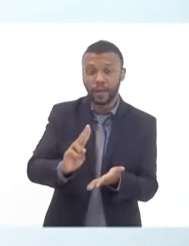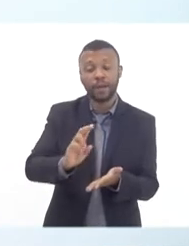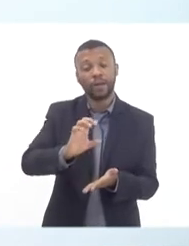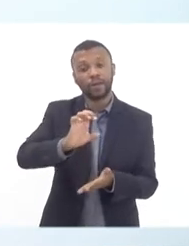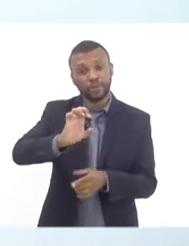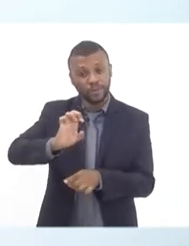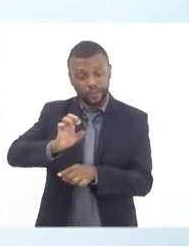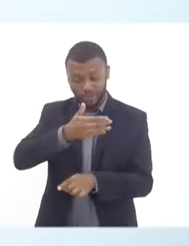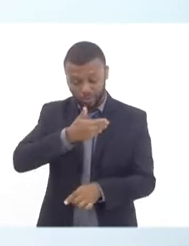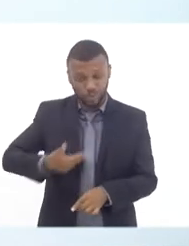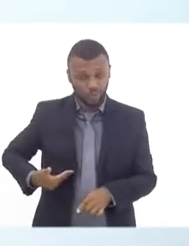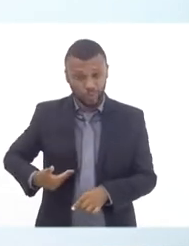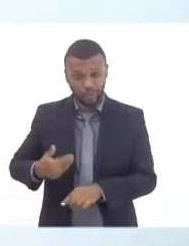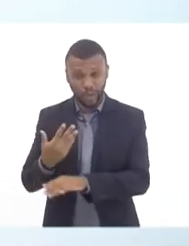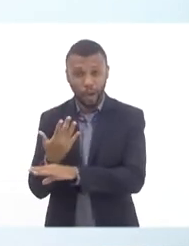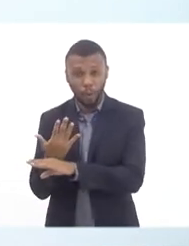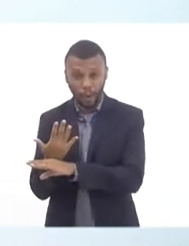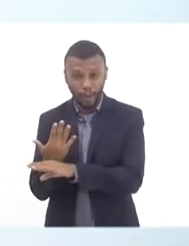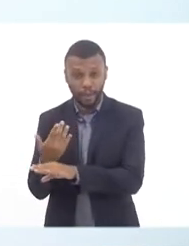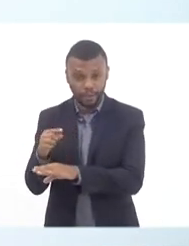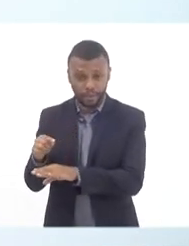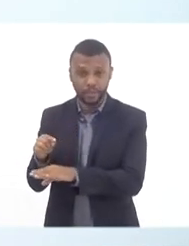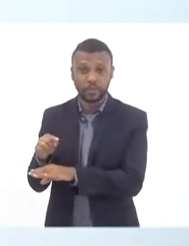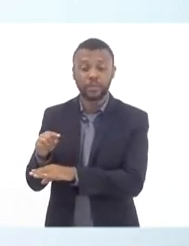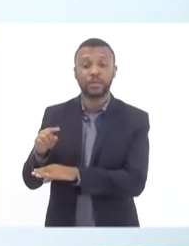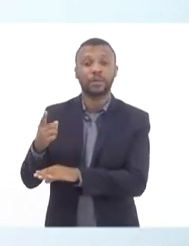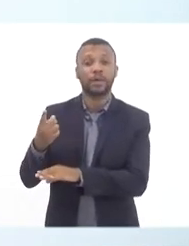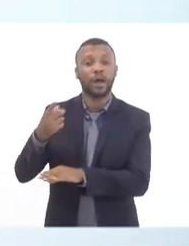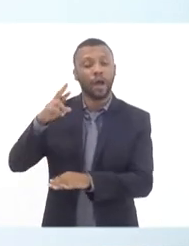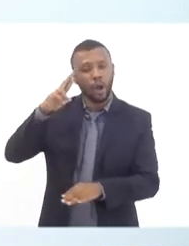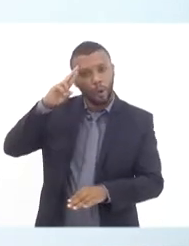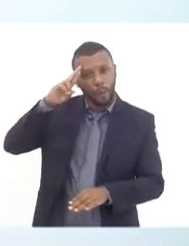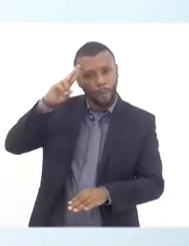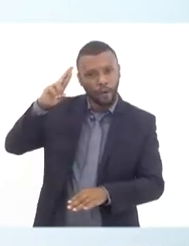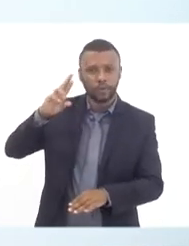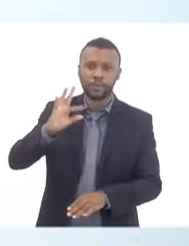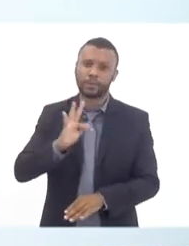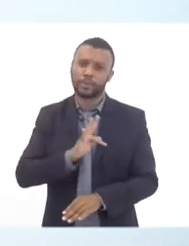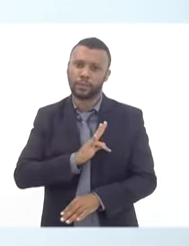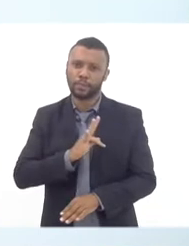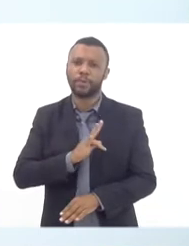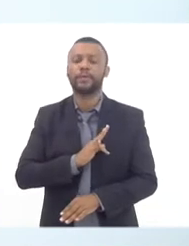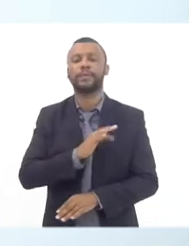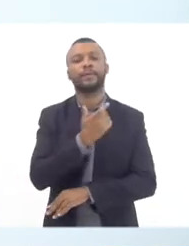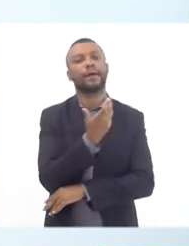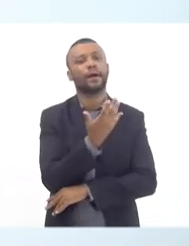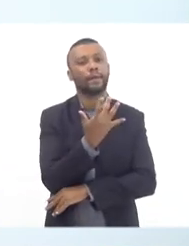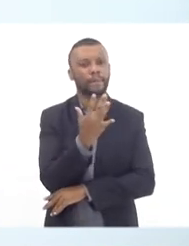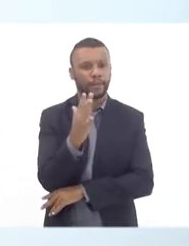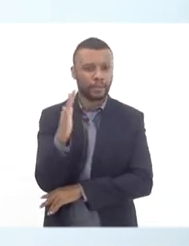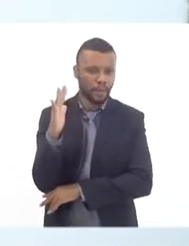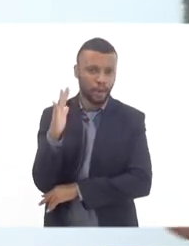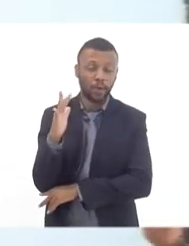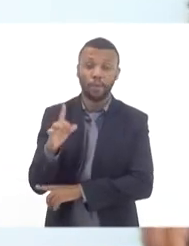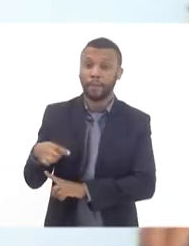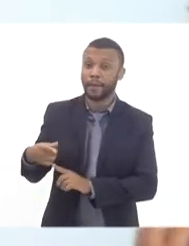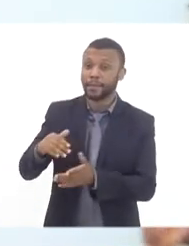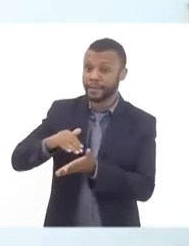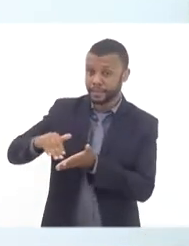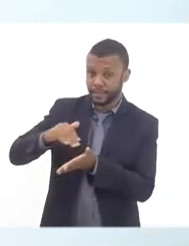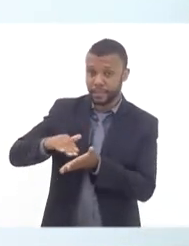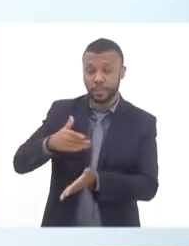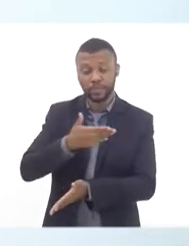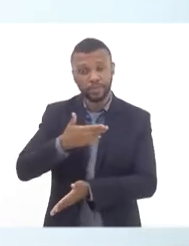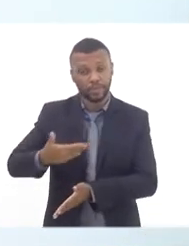Rio de Janeiro, a UERJ, ao Comando da Polícia Ambiental, à Secretaria de Estado de Cultura e